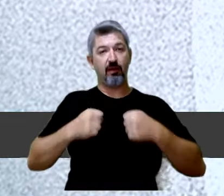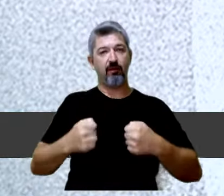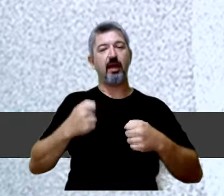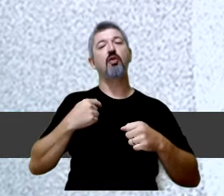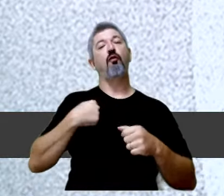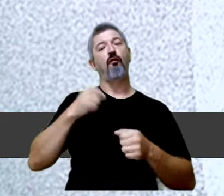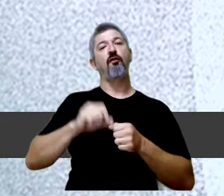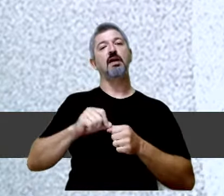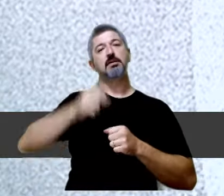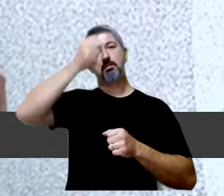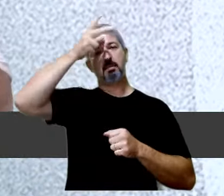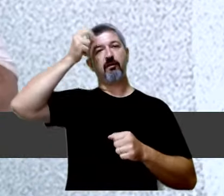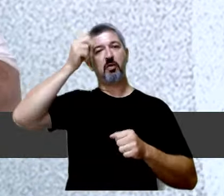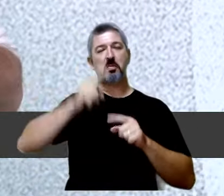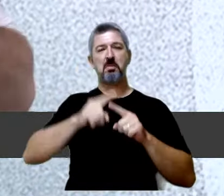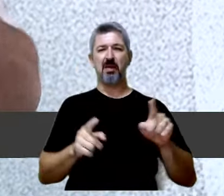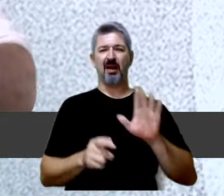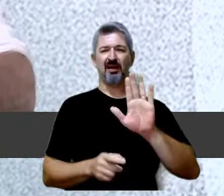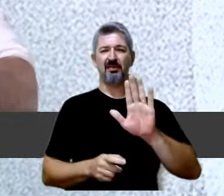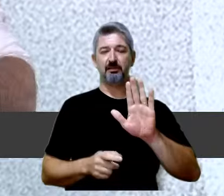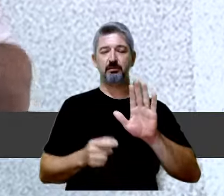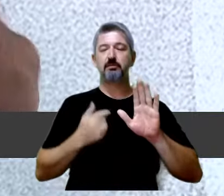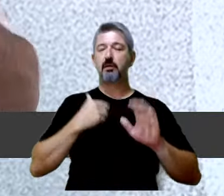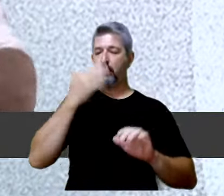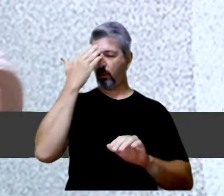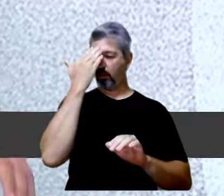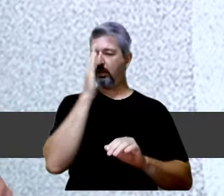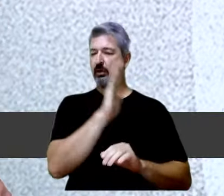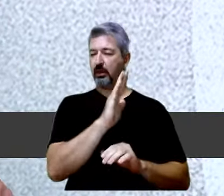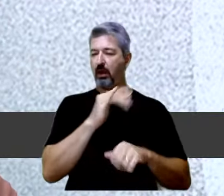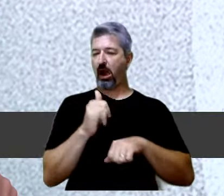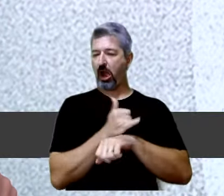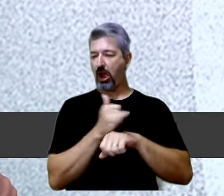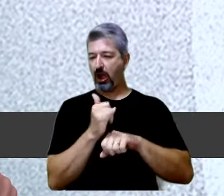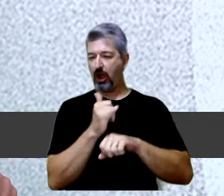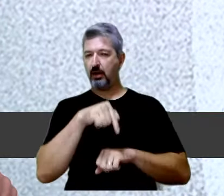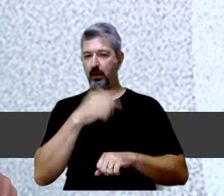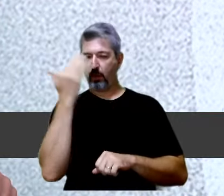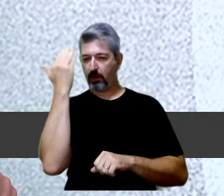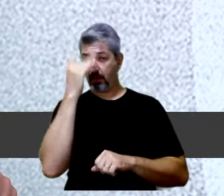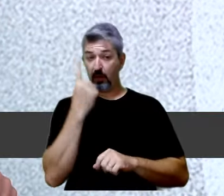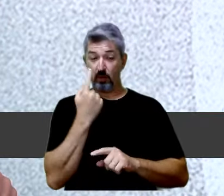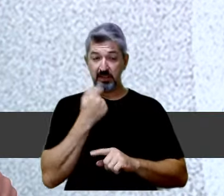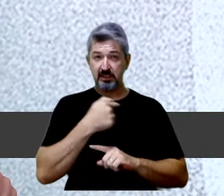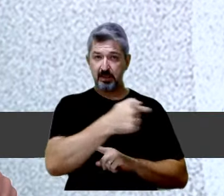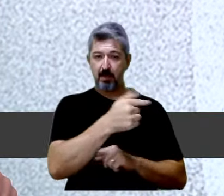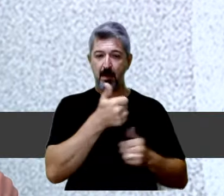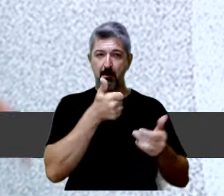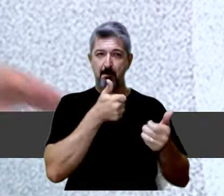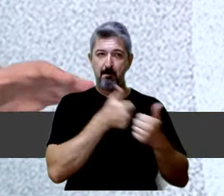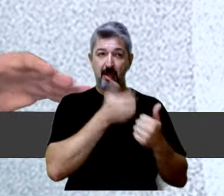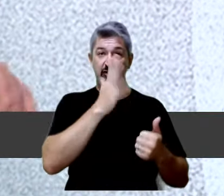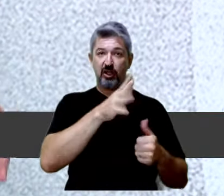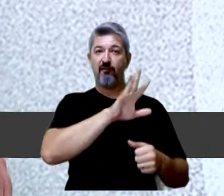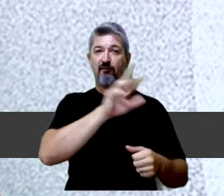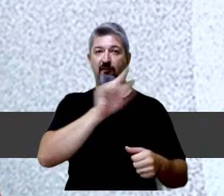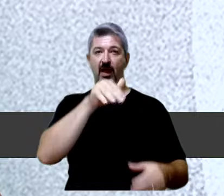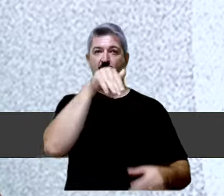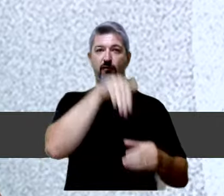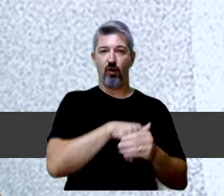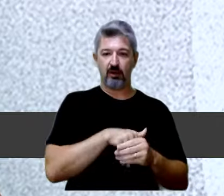gente vê aqui eu entendo a tática porque estamos a uma semana da eleição eh os ânimos se